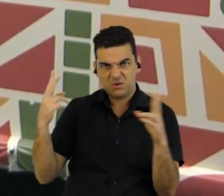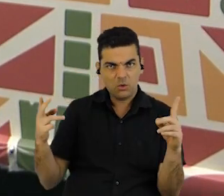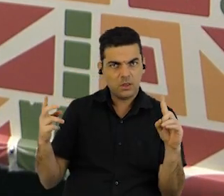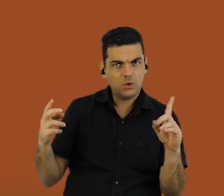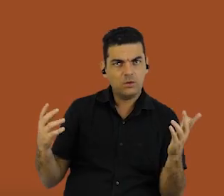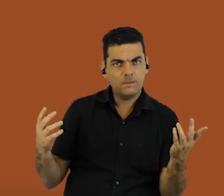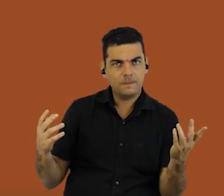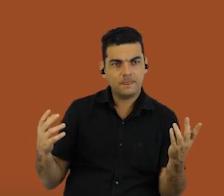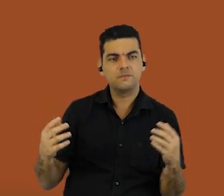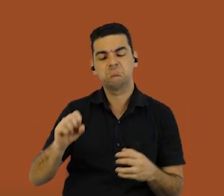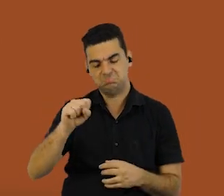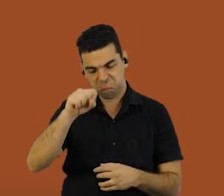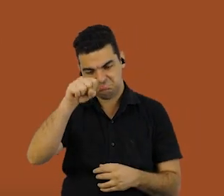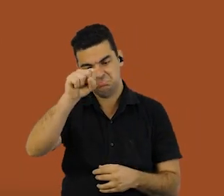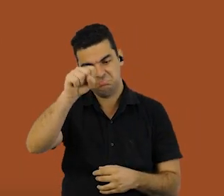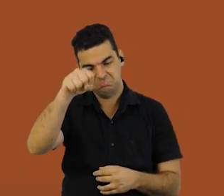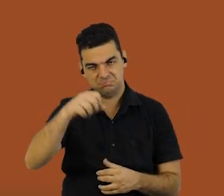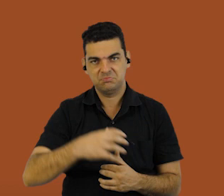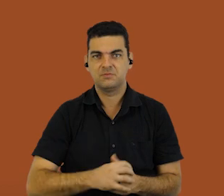ele? Demais.